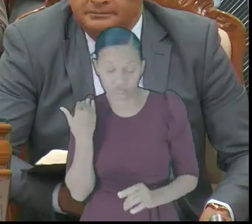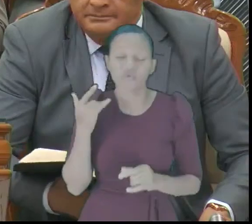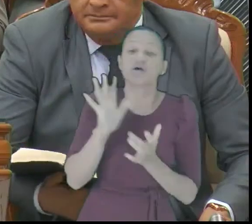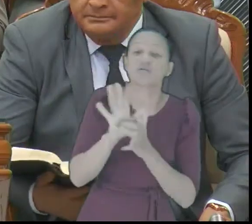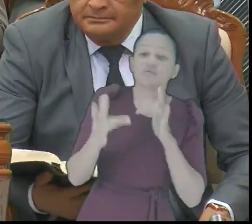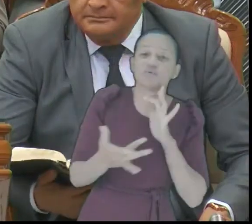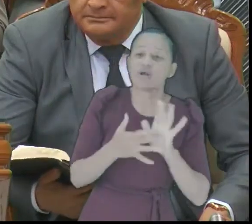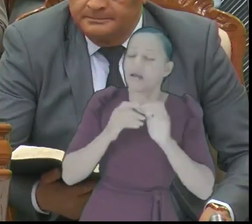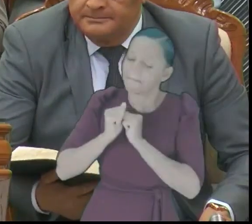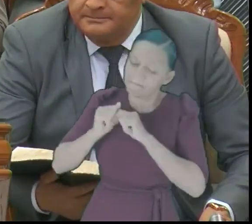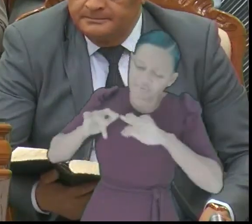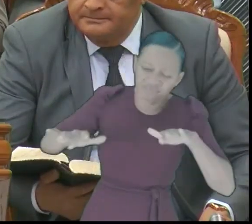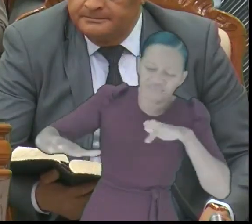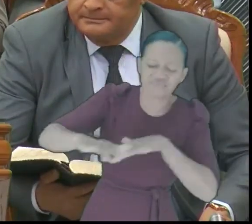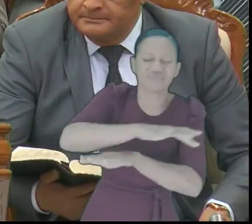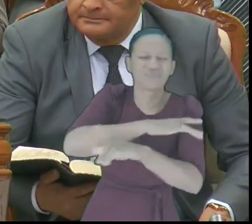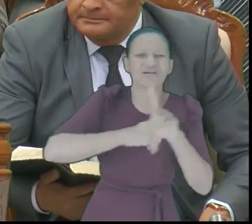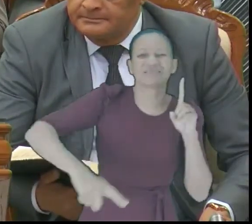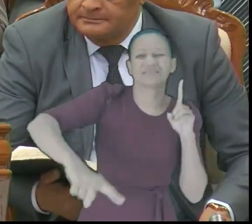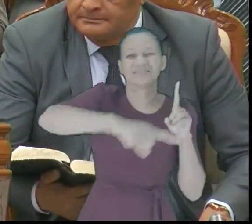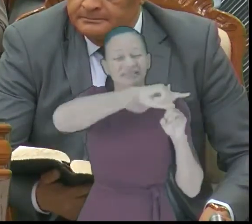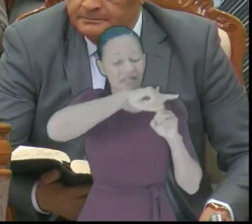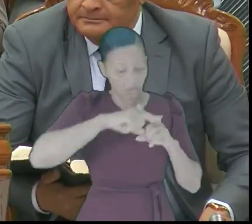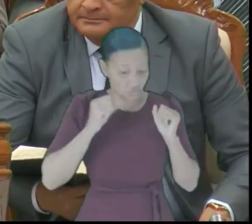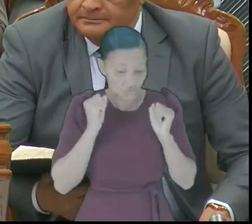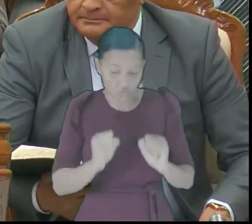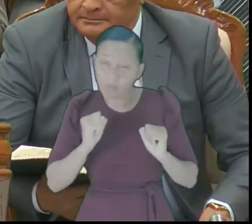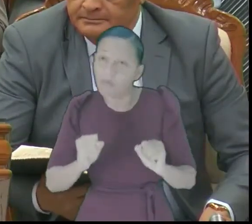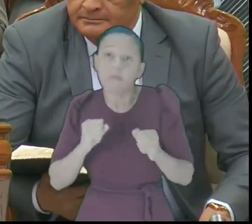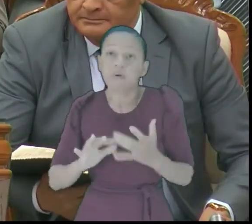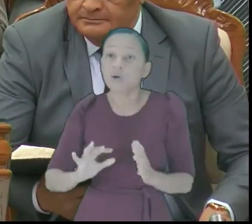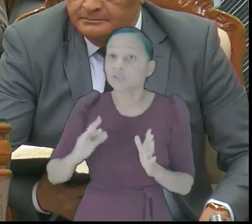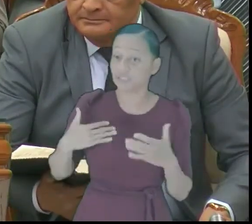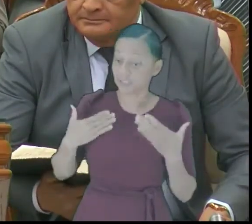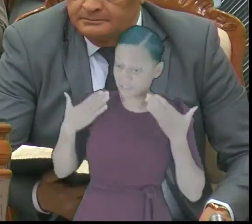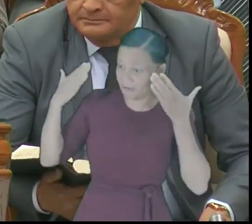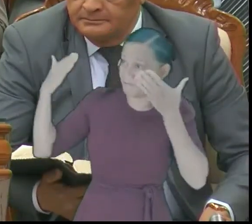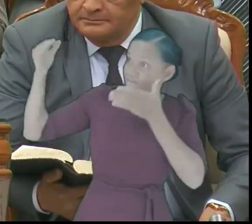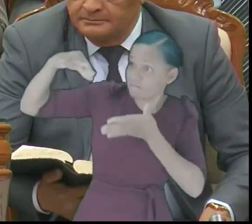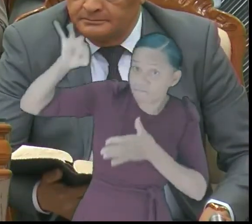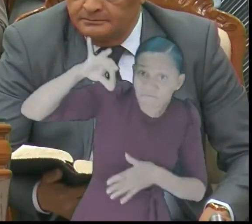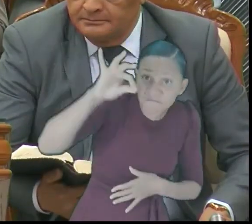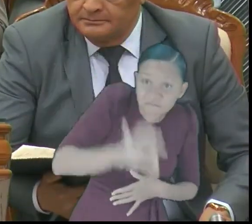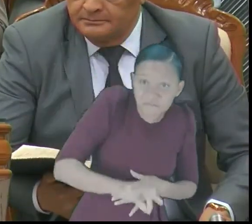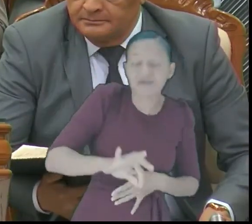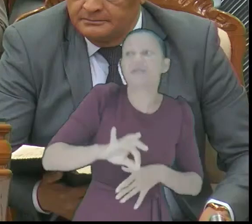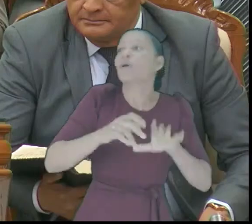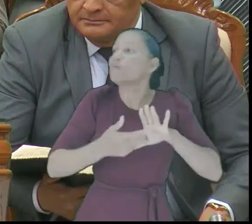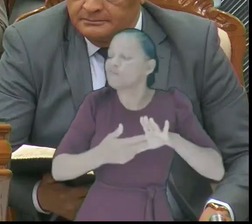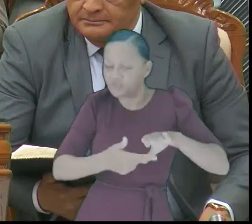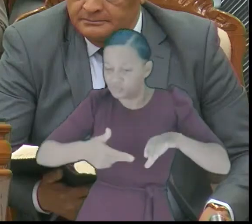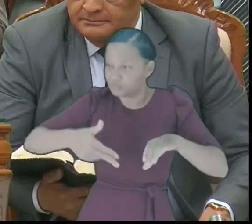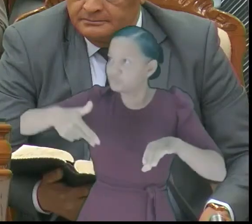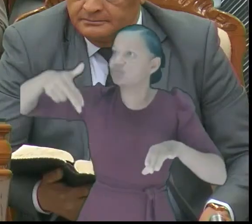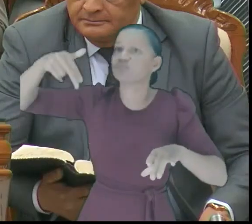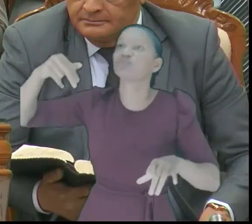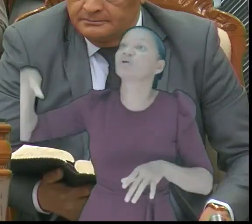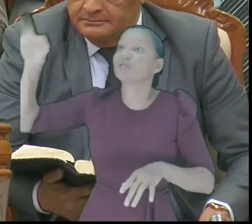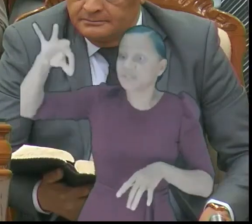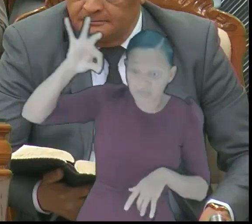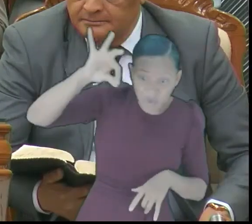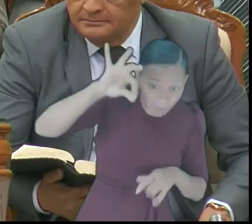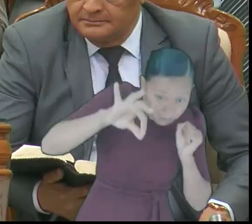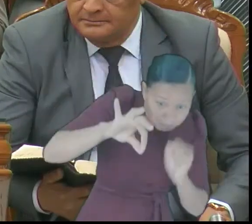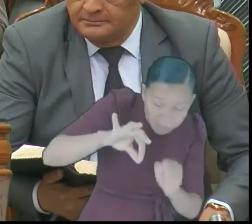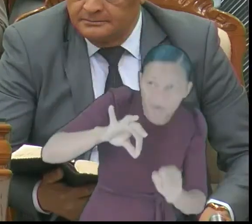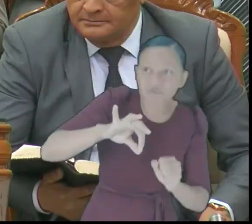Jesus derramasse o seu sangue na cruz. Ele só poderia vir depois que Jesus ressuscitasse. Ele só poderia vir depois que Jesus subisse para o